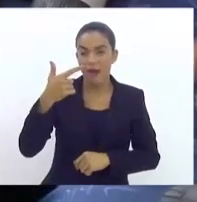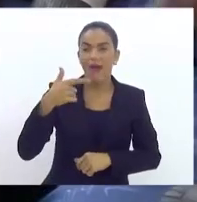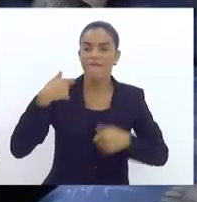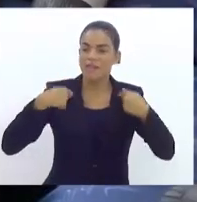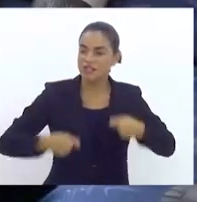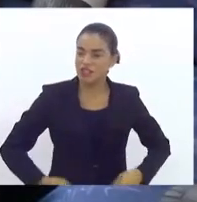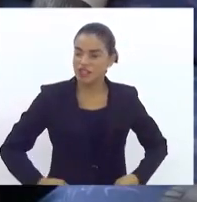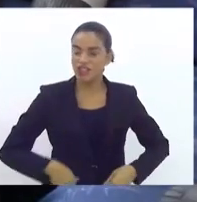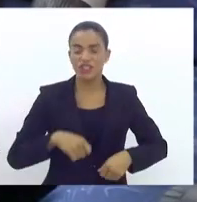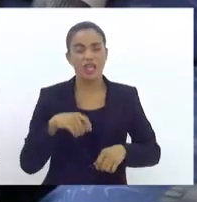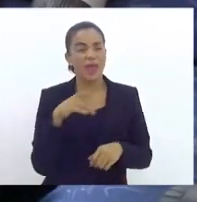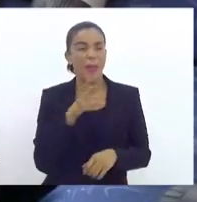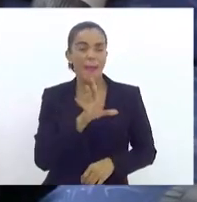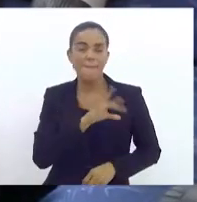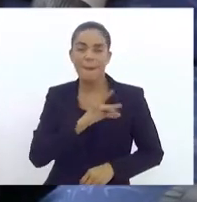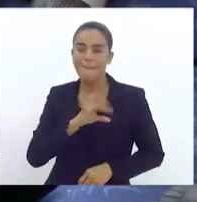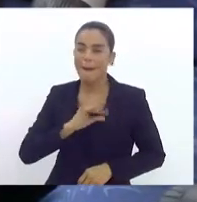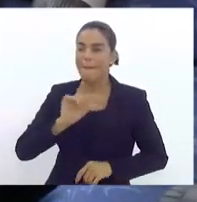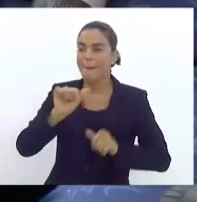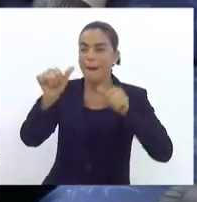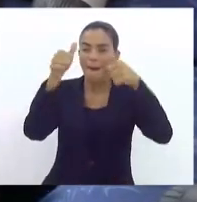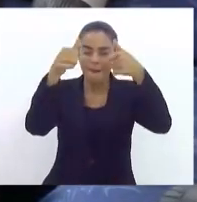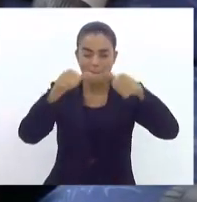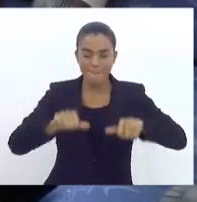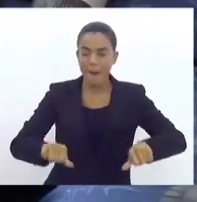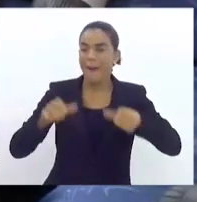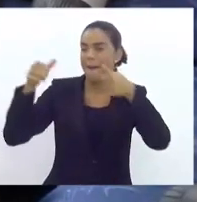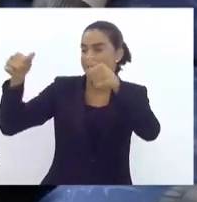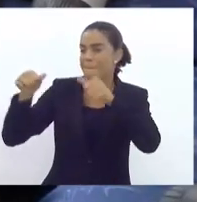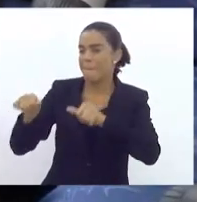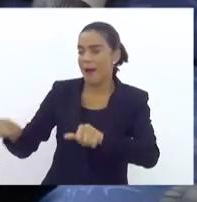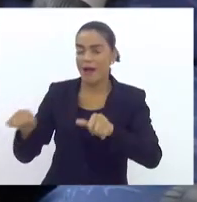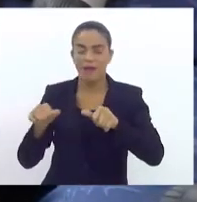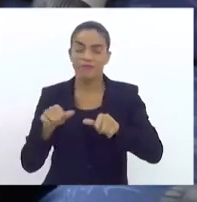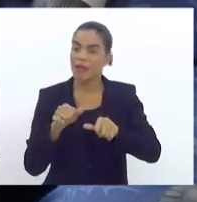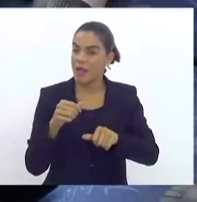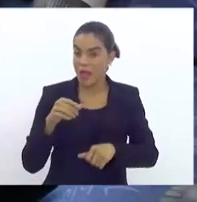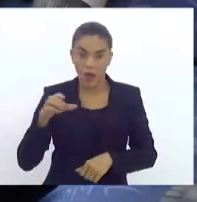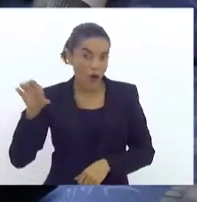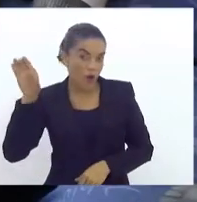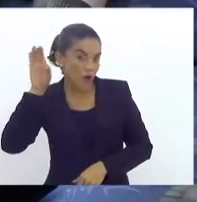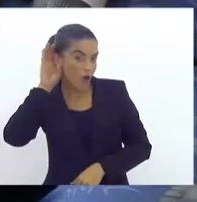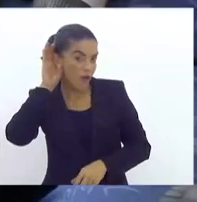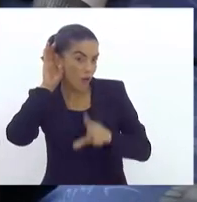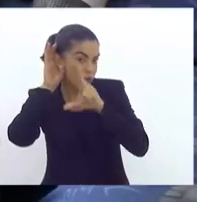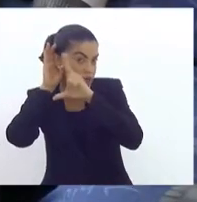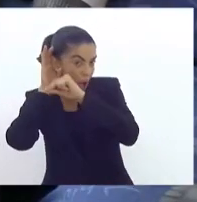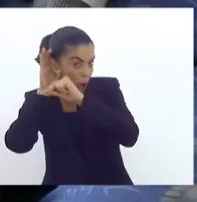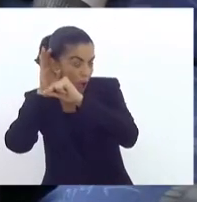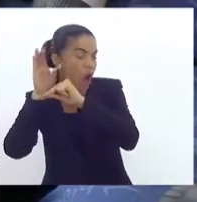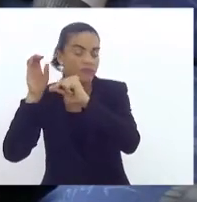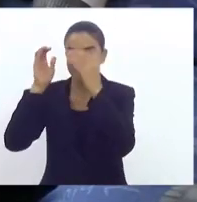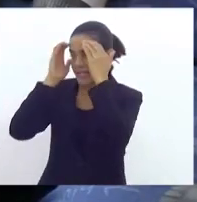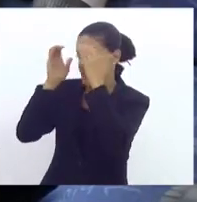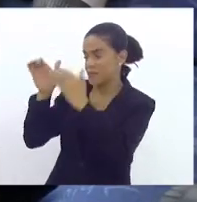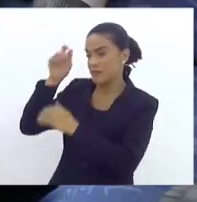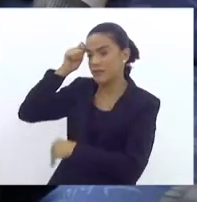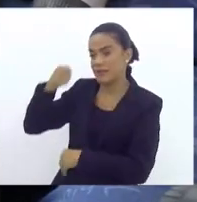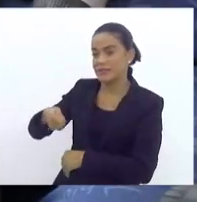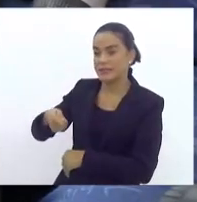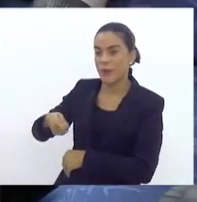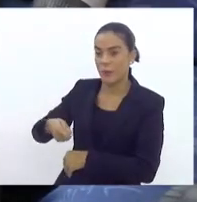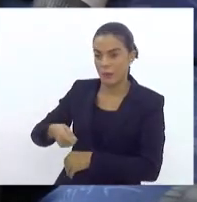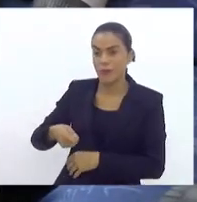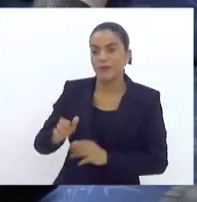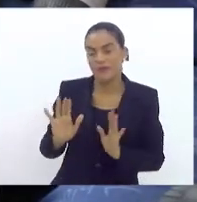de camisa é colocar adesivo é colocar no shows é Ouvir um não respeita A decisão é igual a campanha do não só que eu tava meio fraca agora